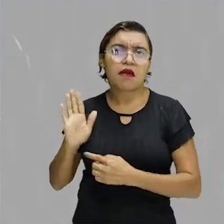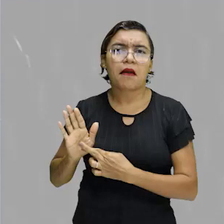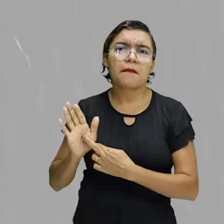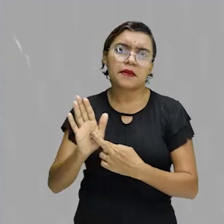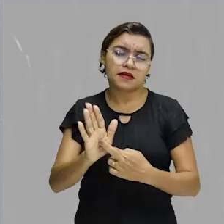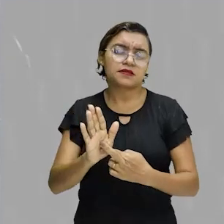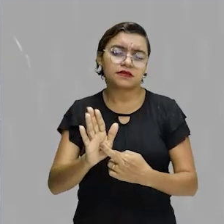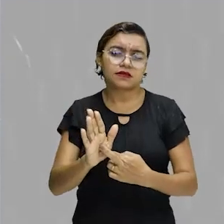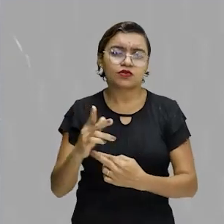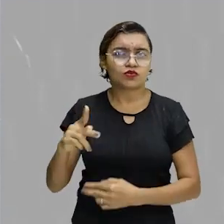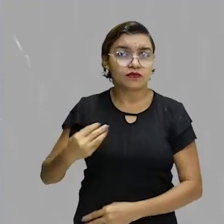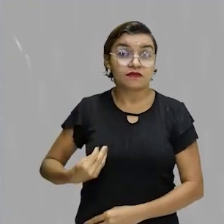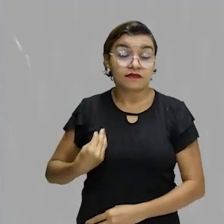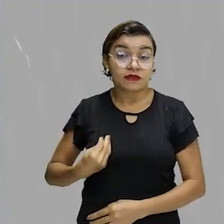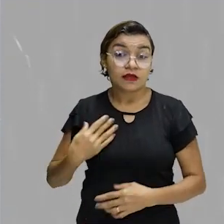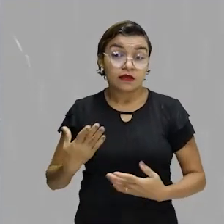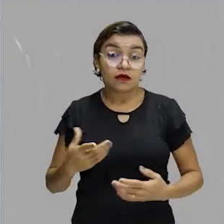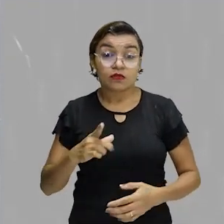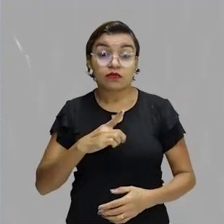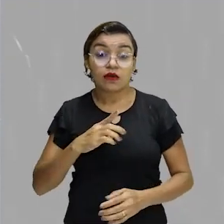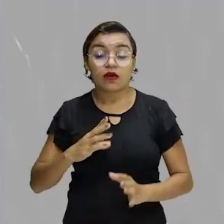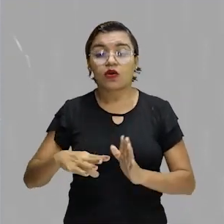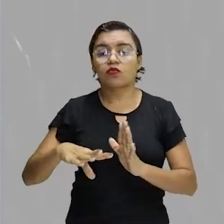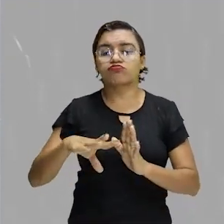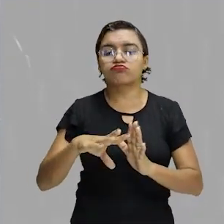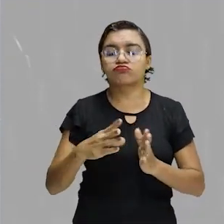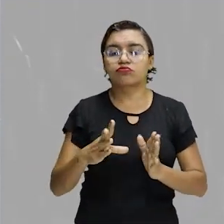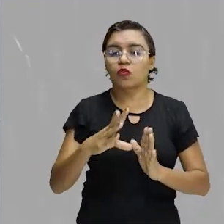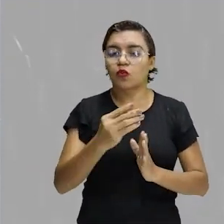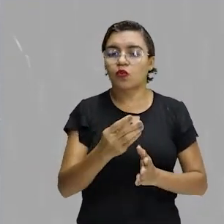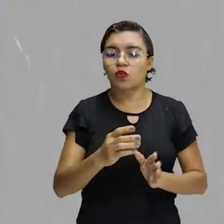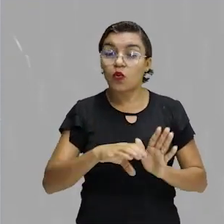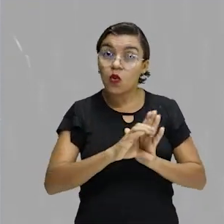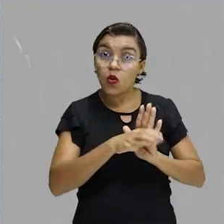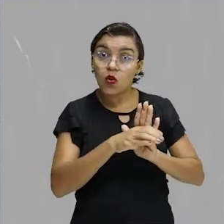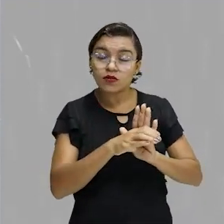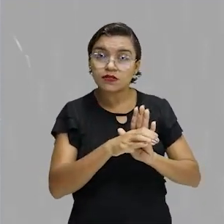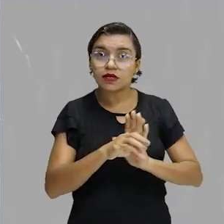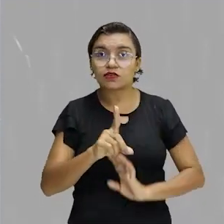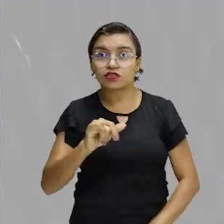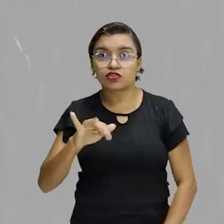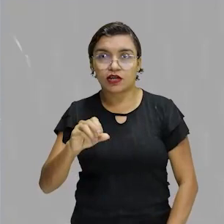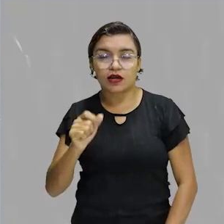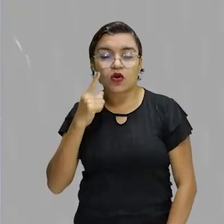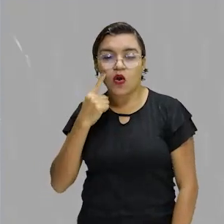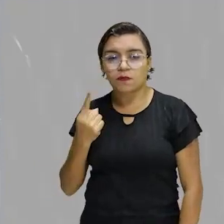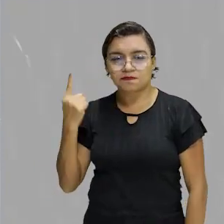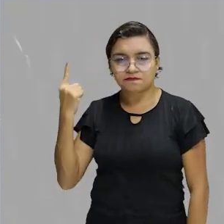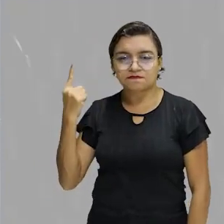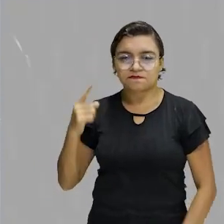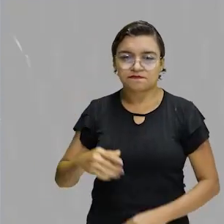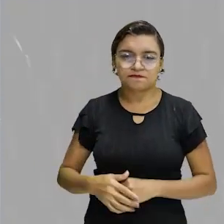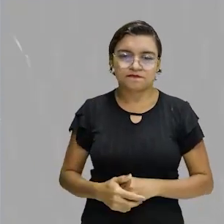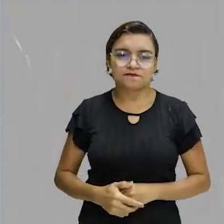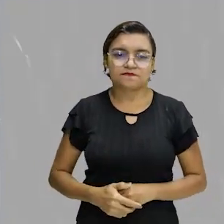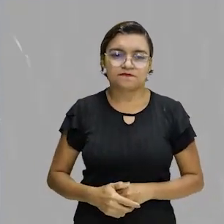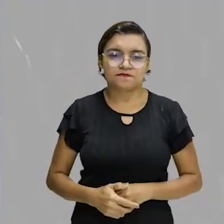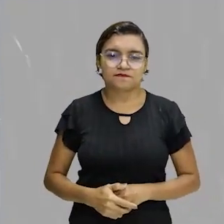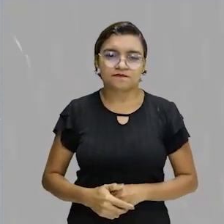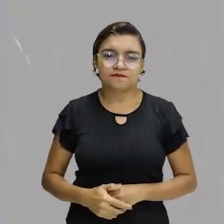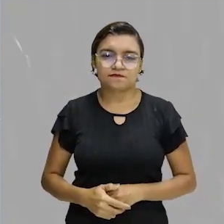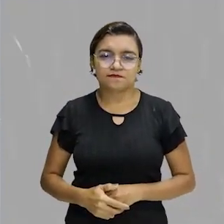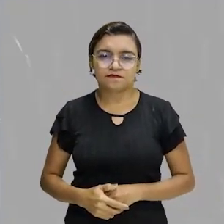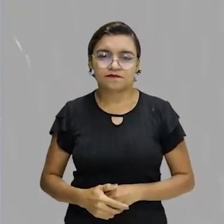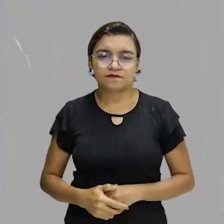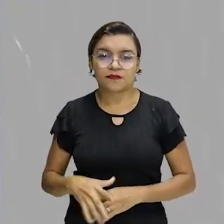atividade. Então, diary, considerando o conceito do diário, it's a personal private record of events. É